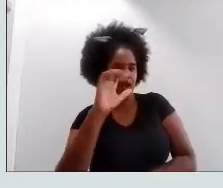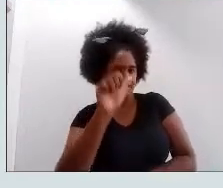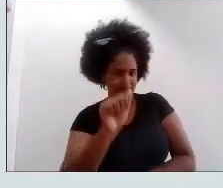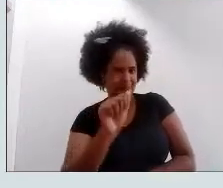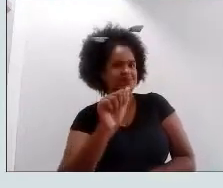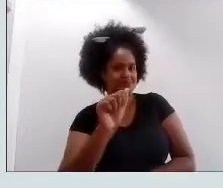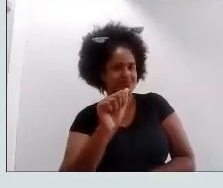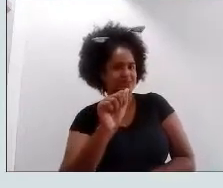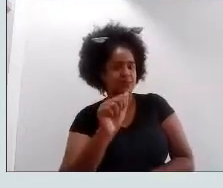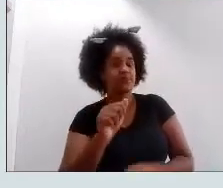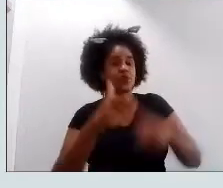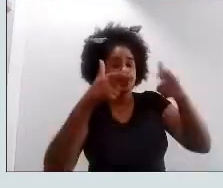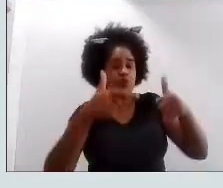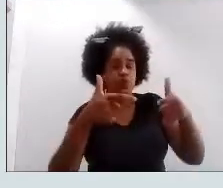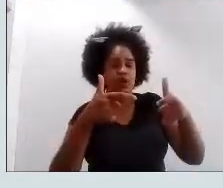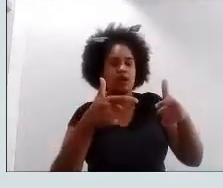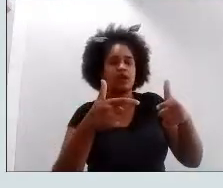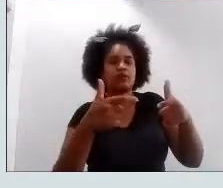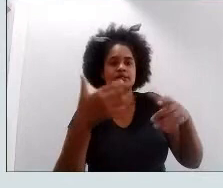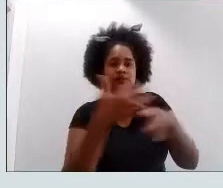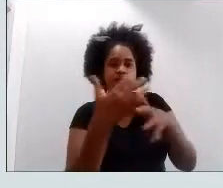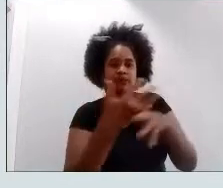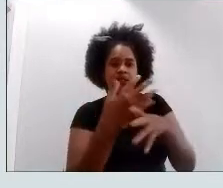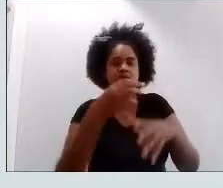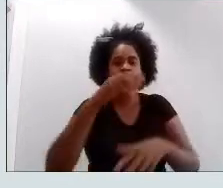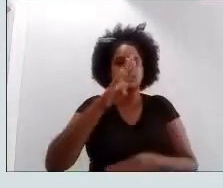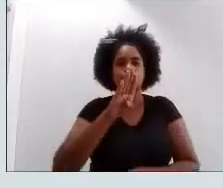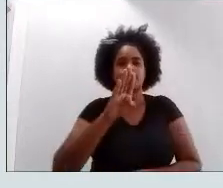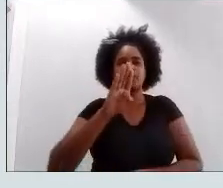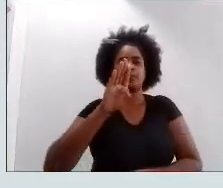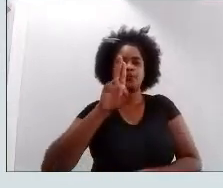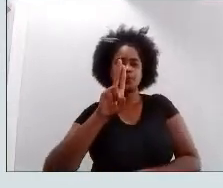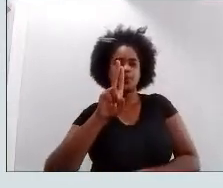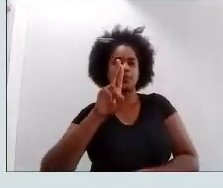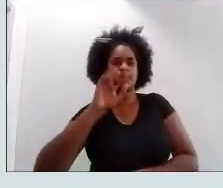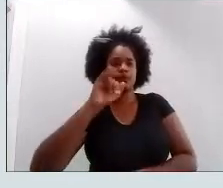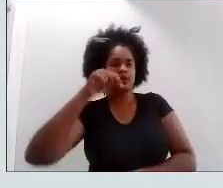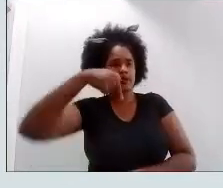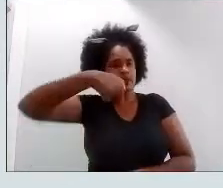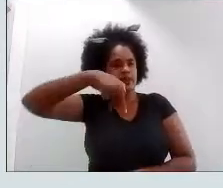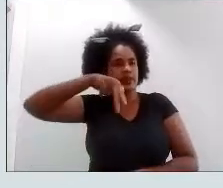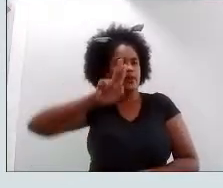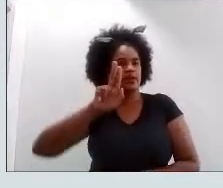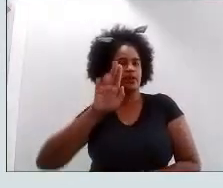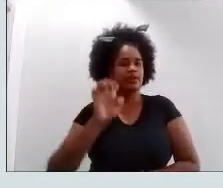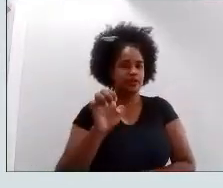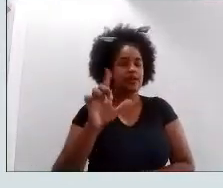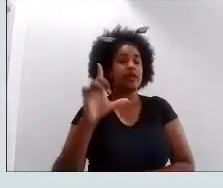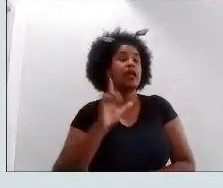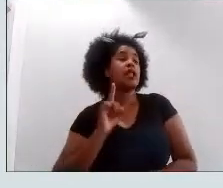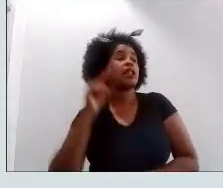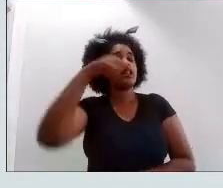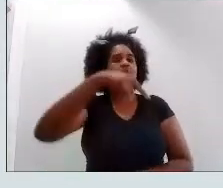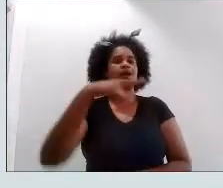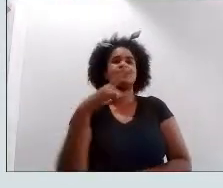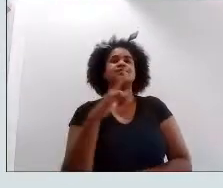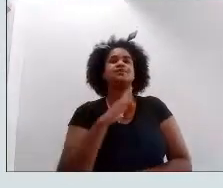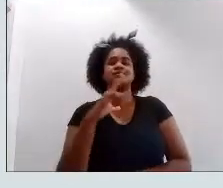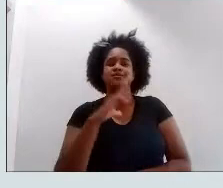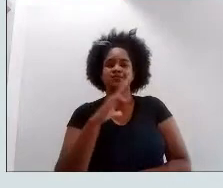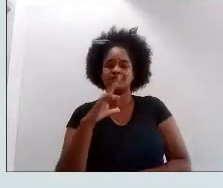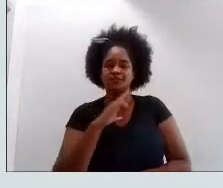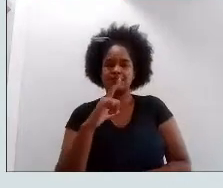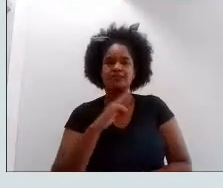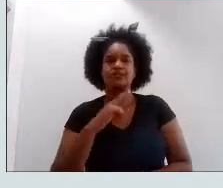Buíque, que é aqui em Pernambuco. Lá a gente tem indícios de diversas ocupações que